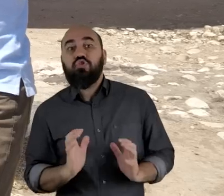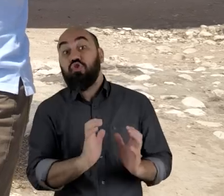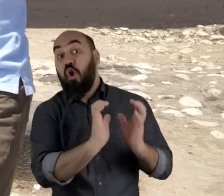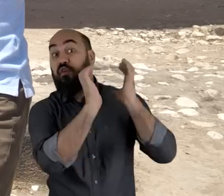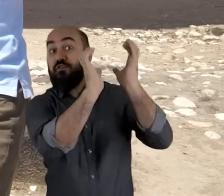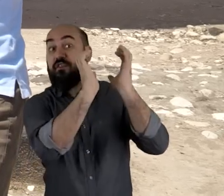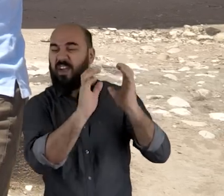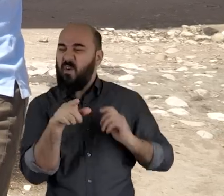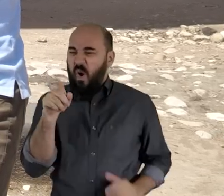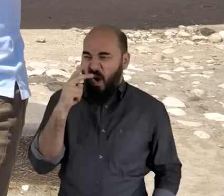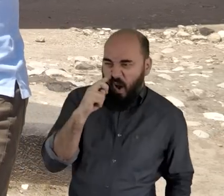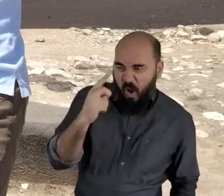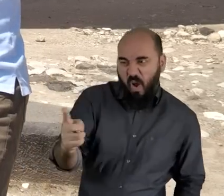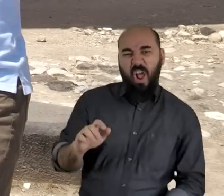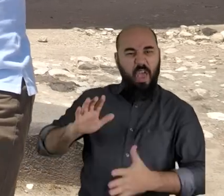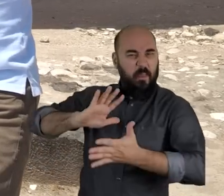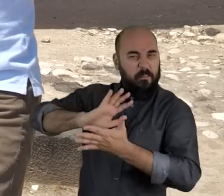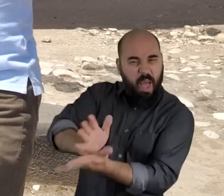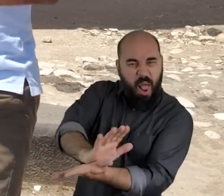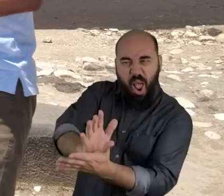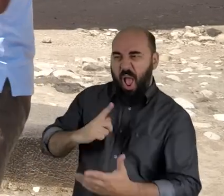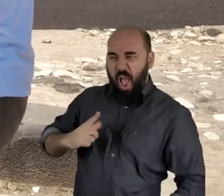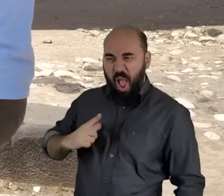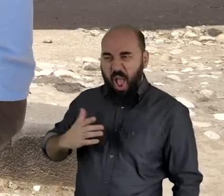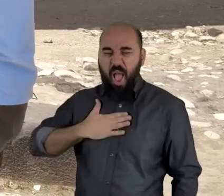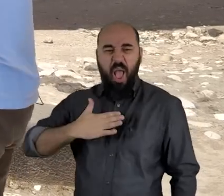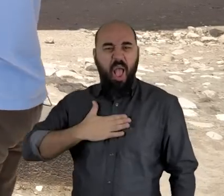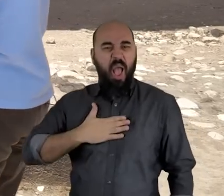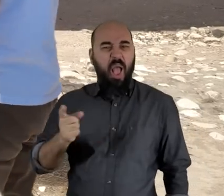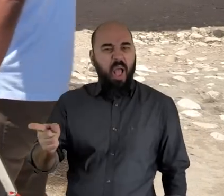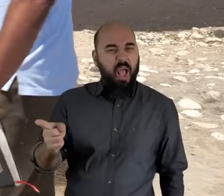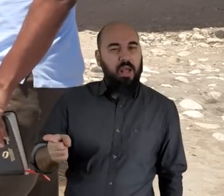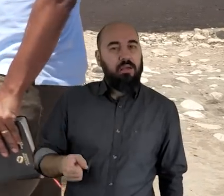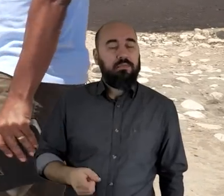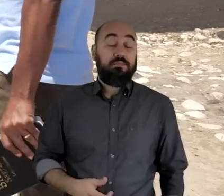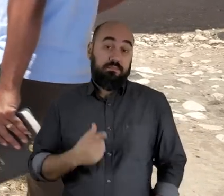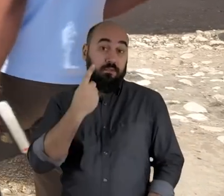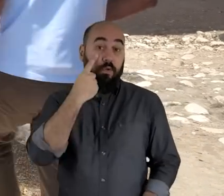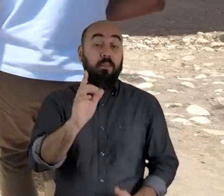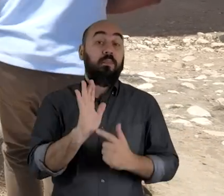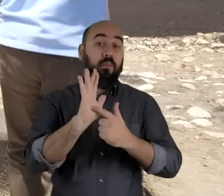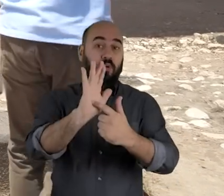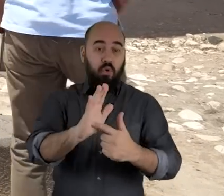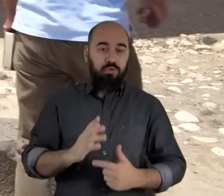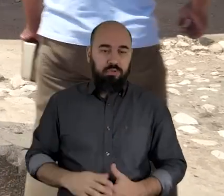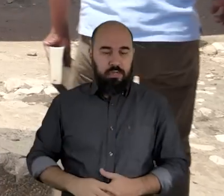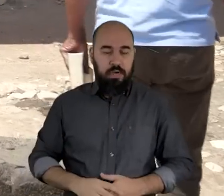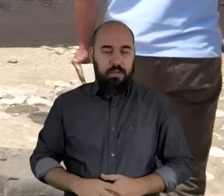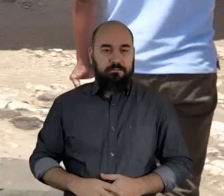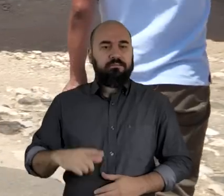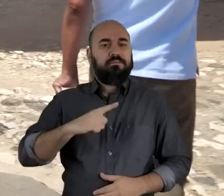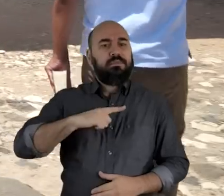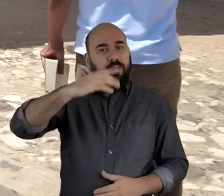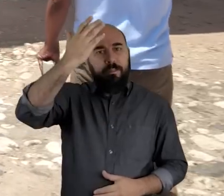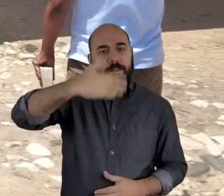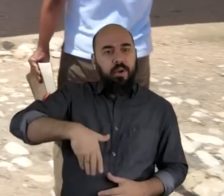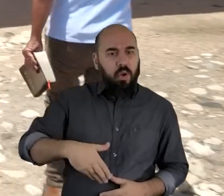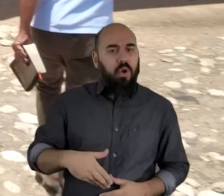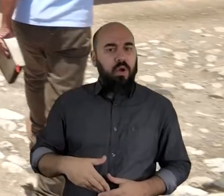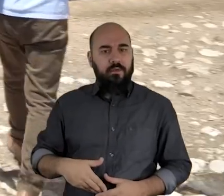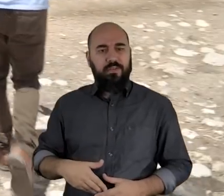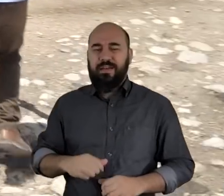que Josué colocou fogo na cidade de Hatzor. E nós temos ali, vamos chegar com a câmera para cá, vou mostrar para vocês, nós temos